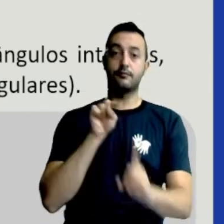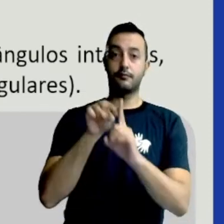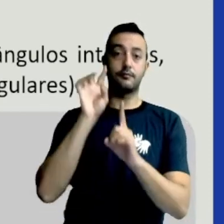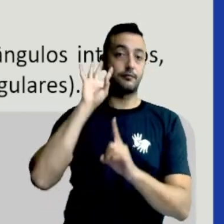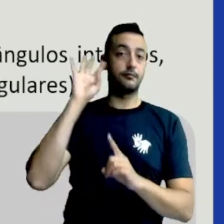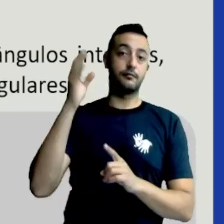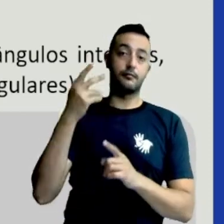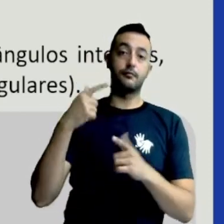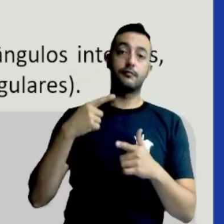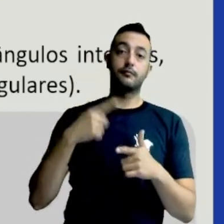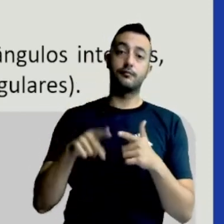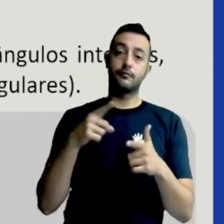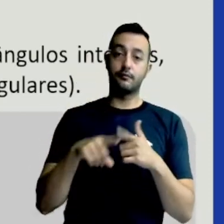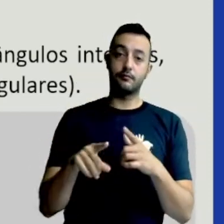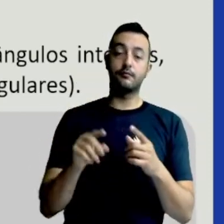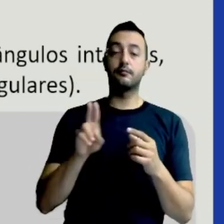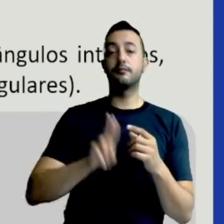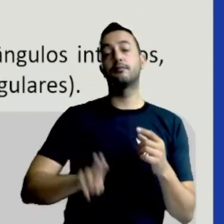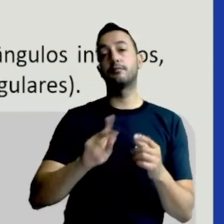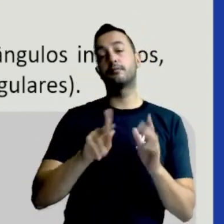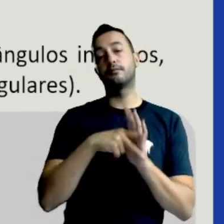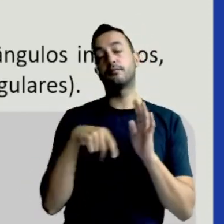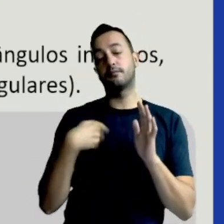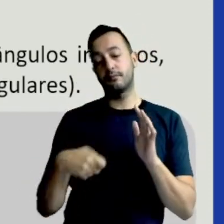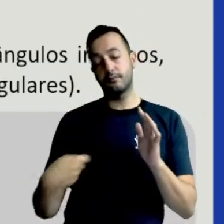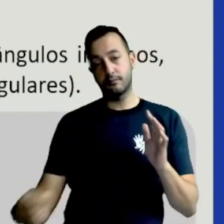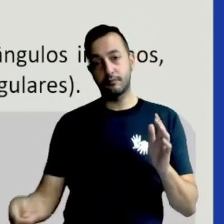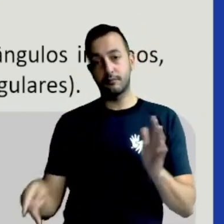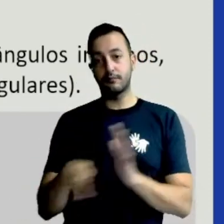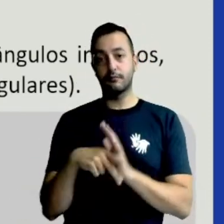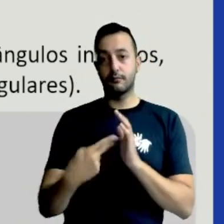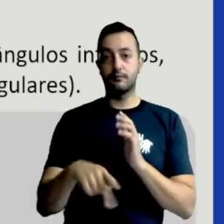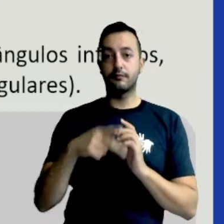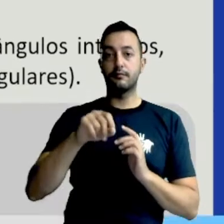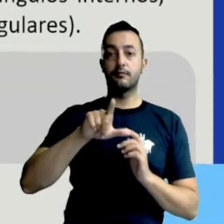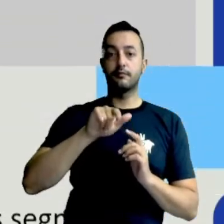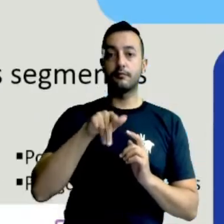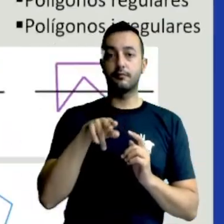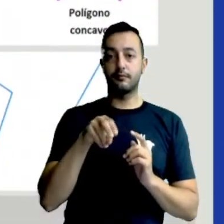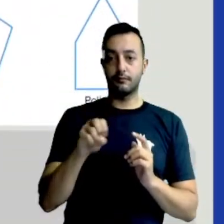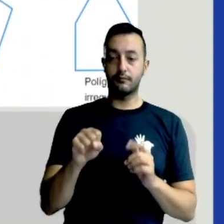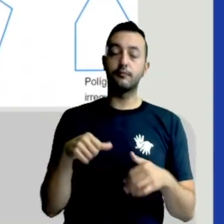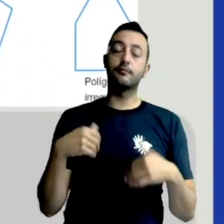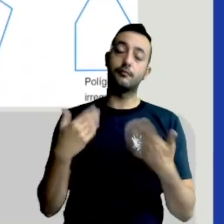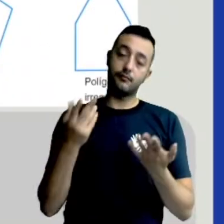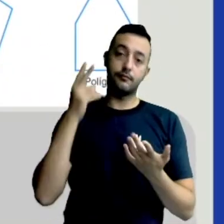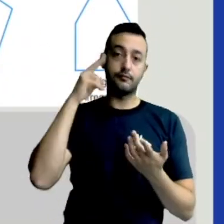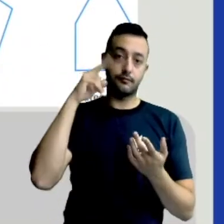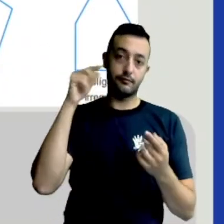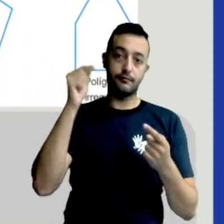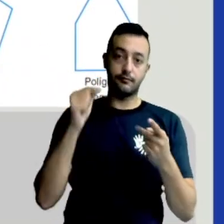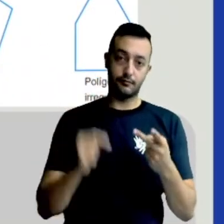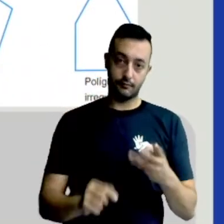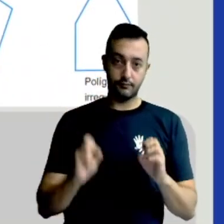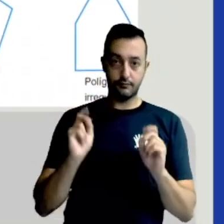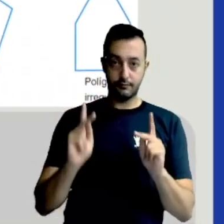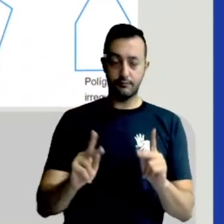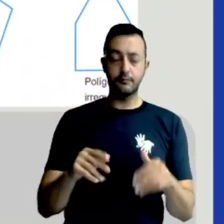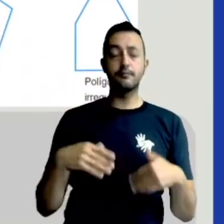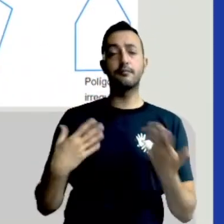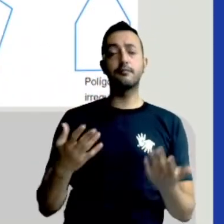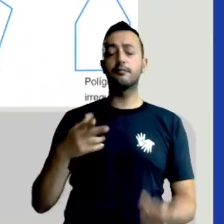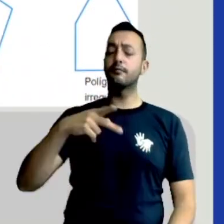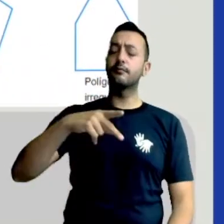resolver problemas utilizando as propriedades dos polígonos. Daí a gente está fazendo a nossa revisão, tá bom? E o que